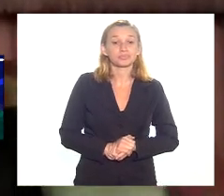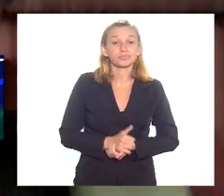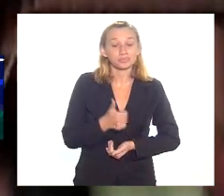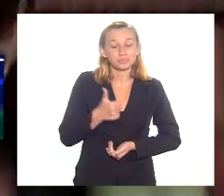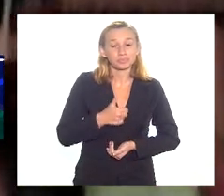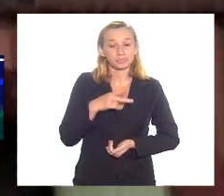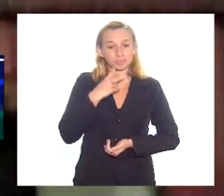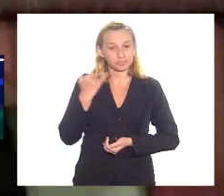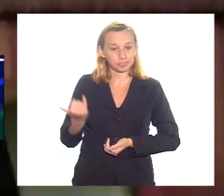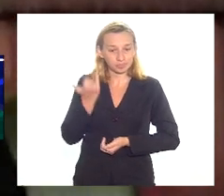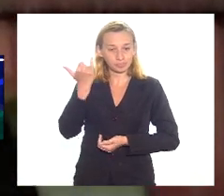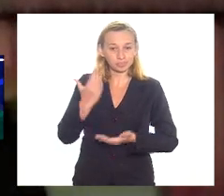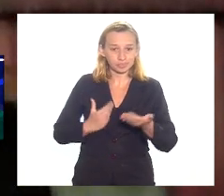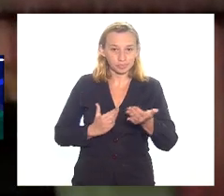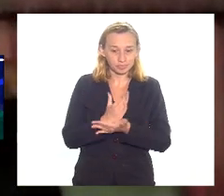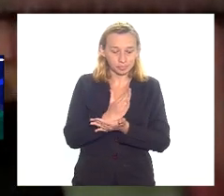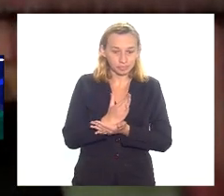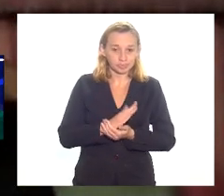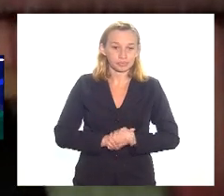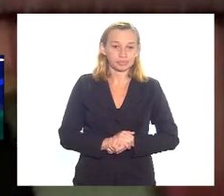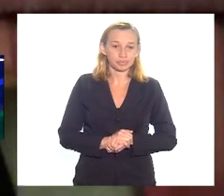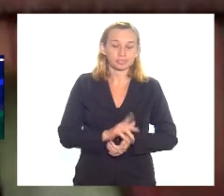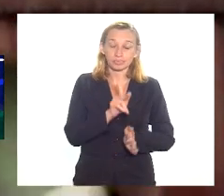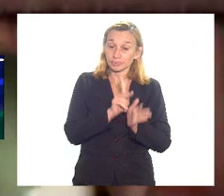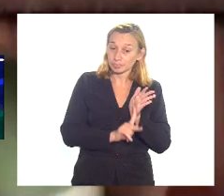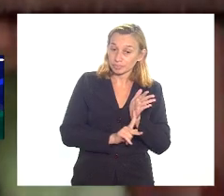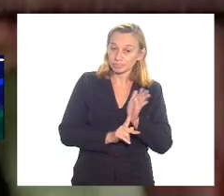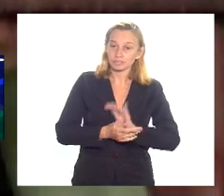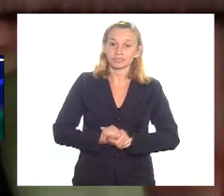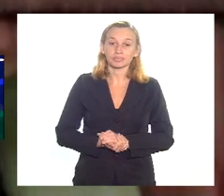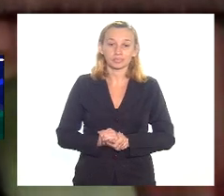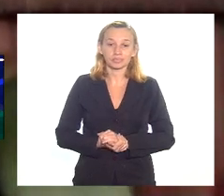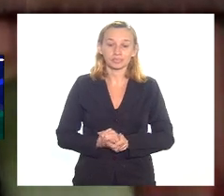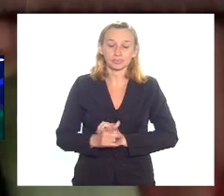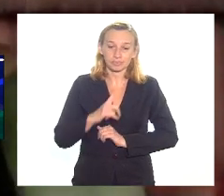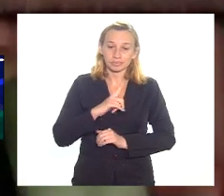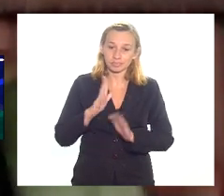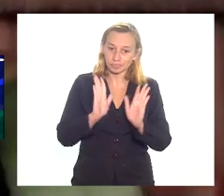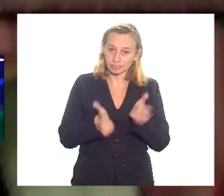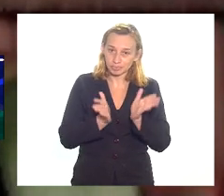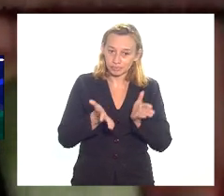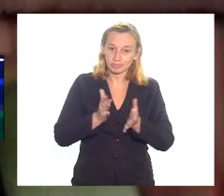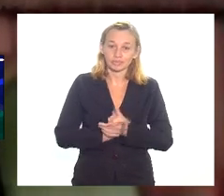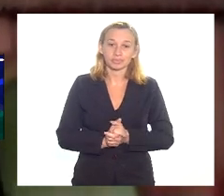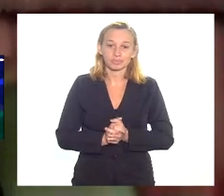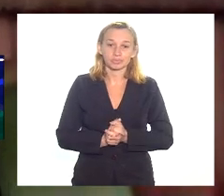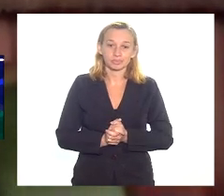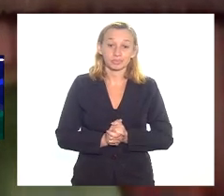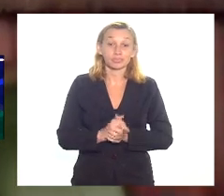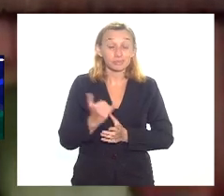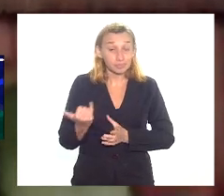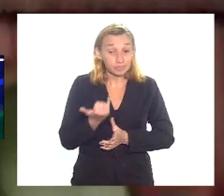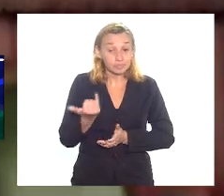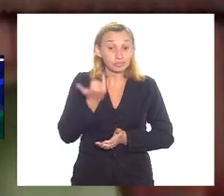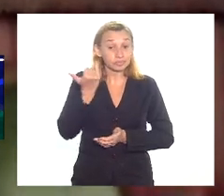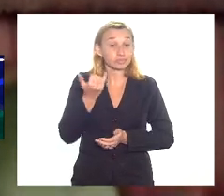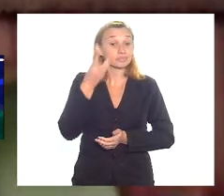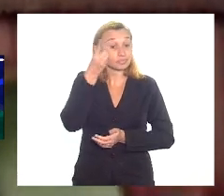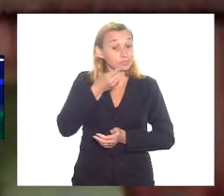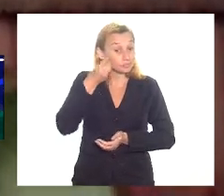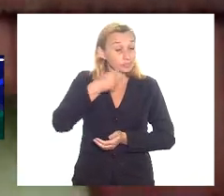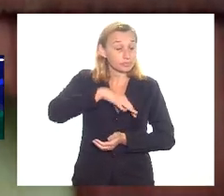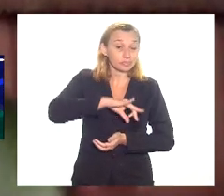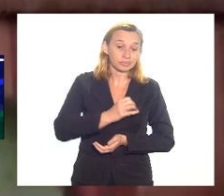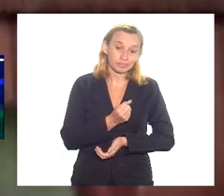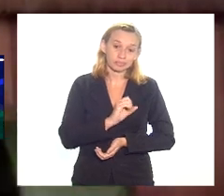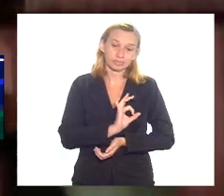ressaltar a importância da aprovação do projeto, né, que tivemos hoje, ressaltando a importância, deputada Marta Rocha e